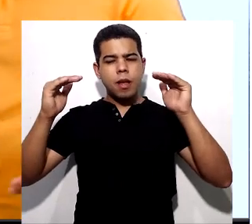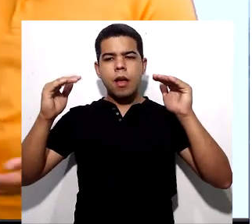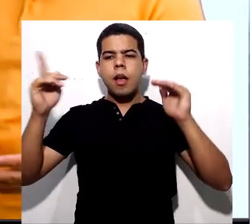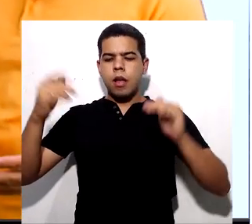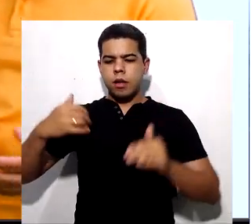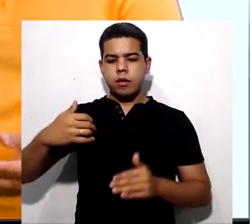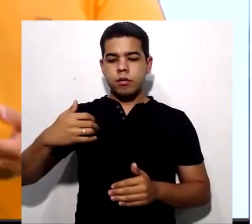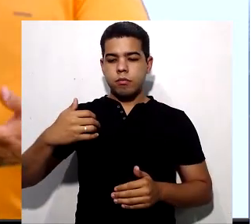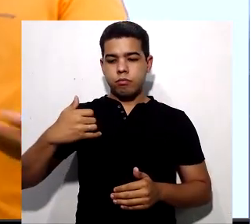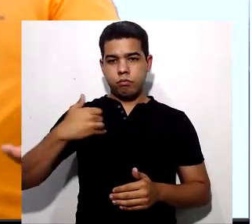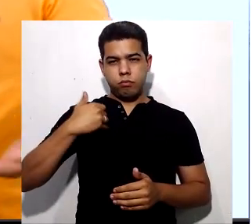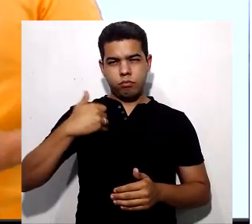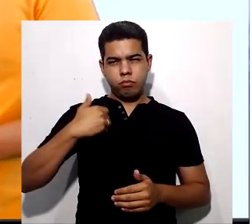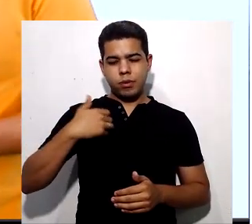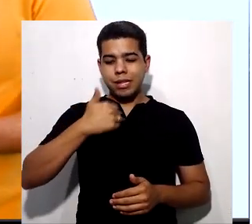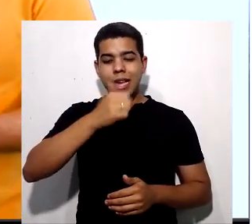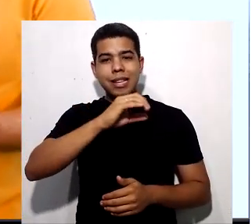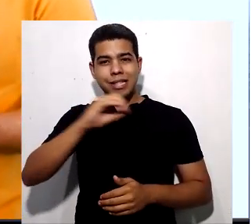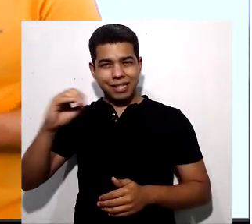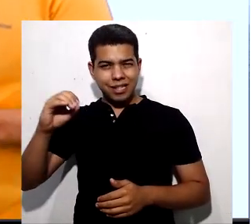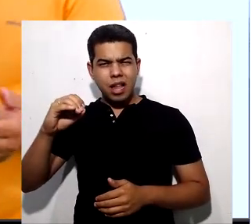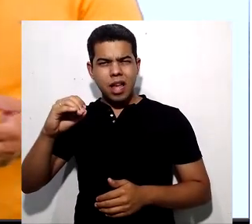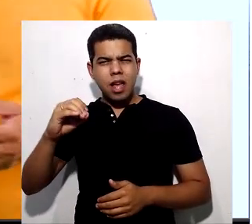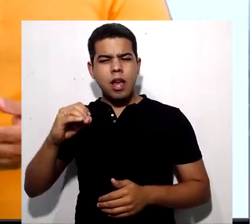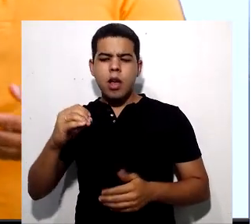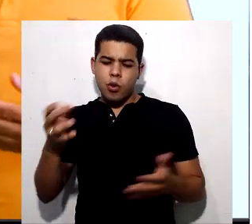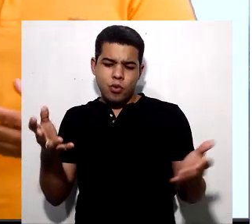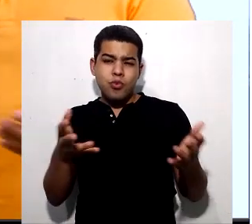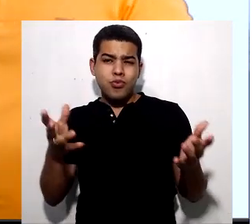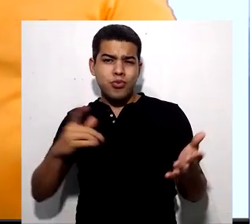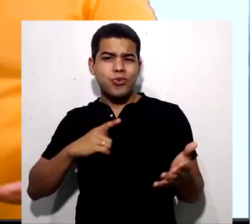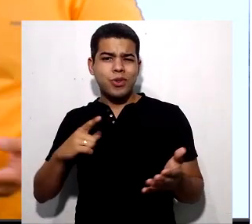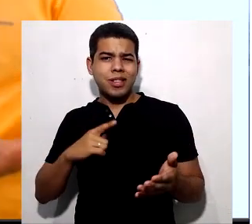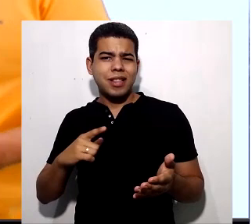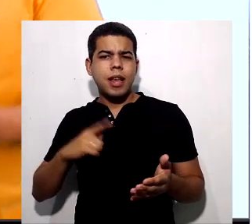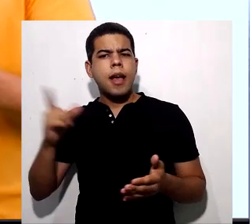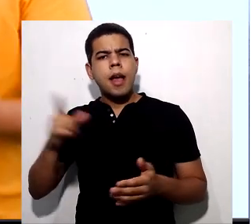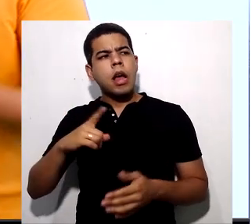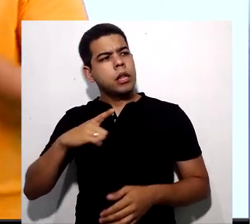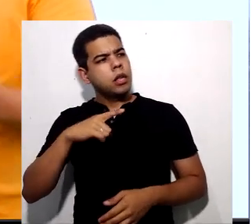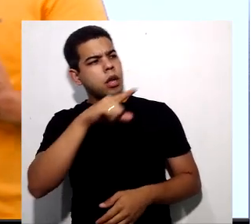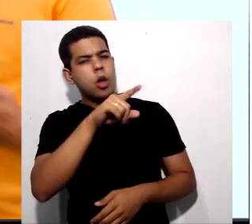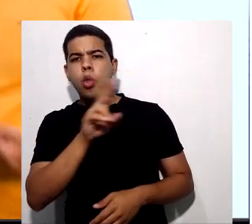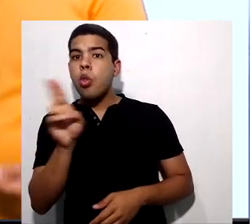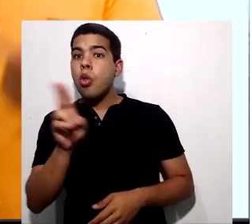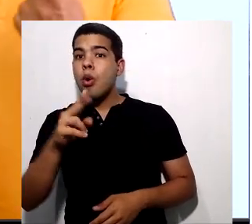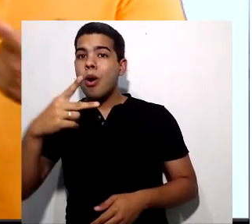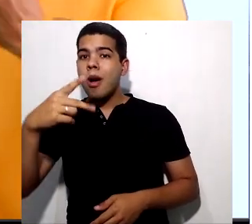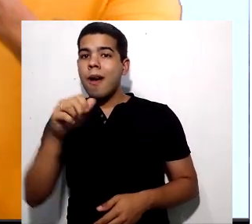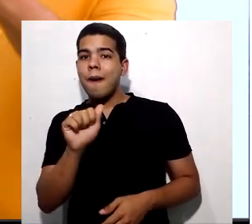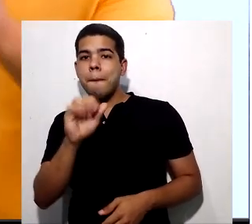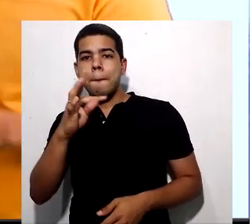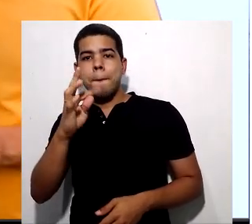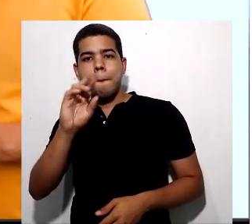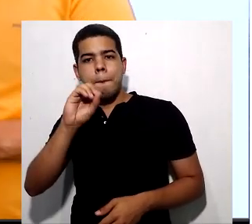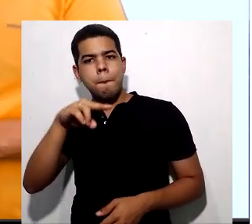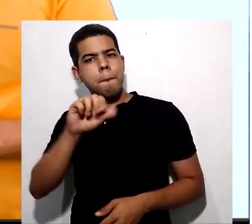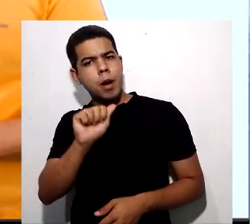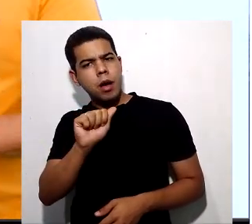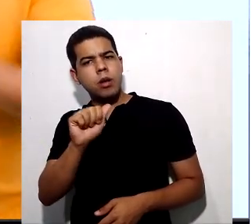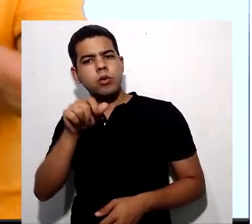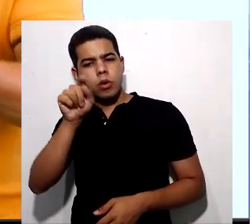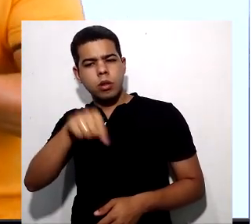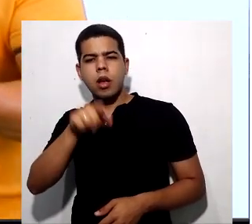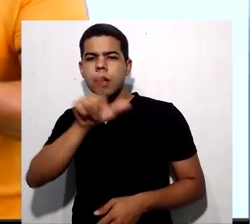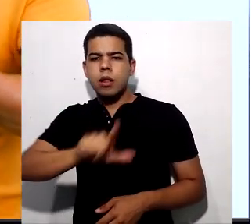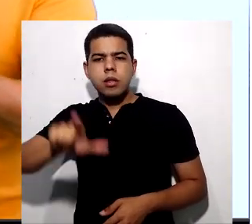de nascimento, a escritora Clarice Lispector foi reconhecida como patrona da literatura de Pernambuco.